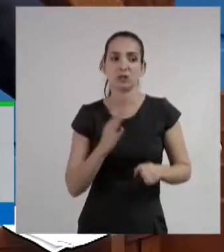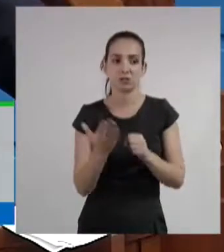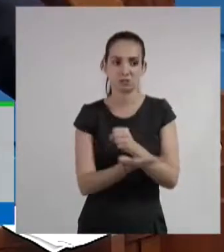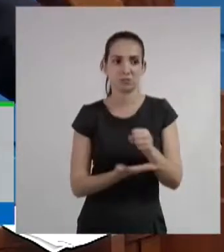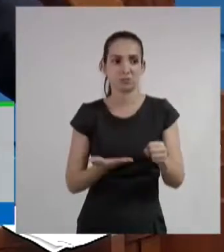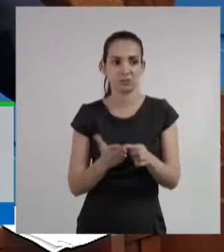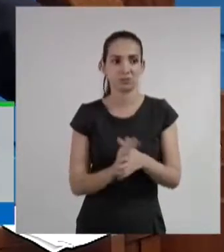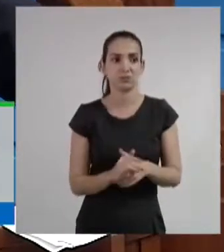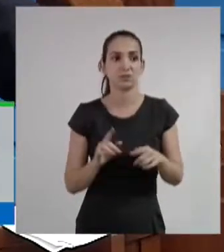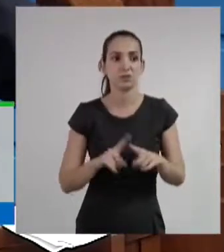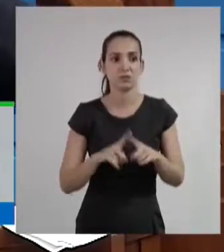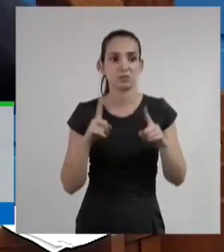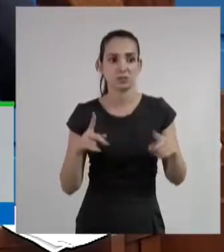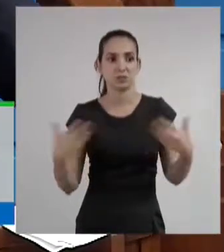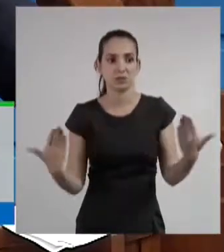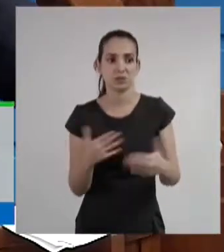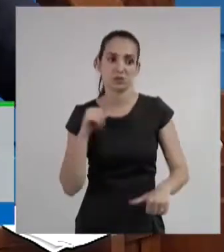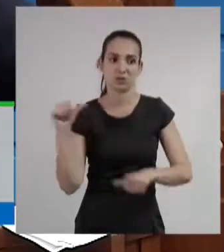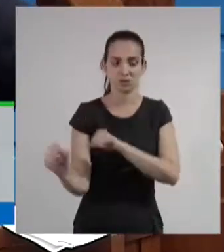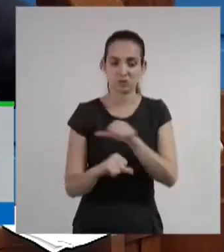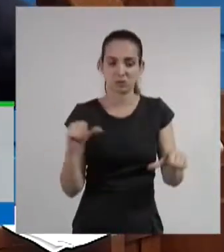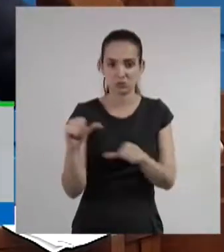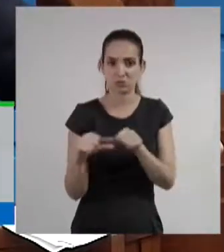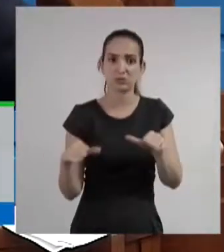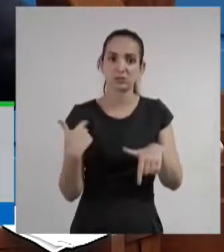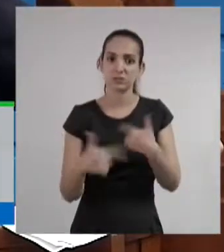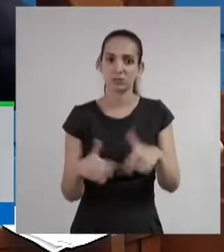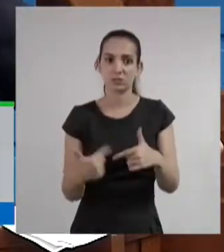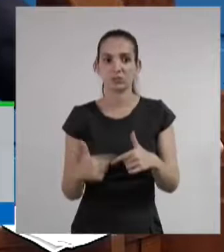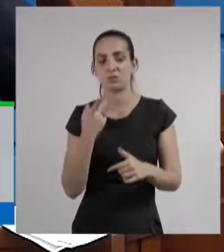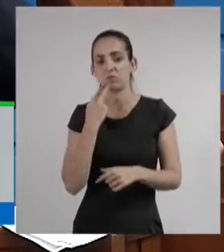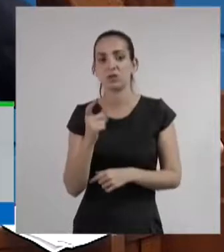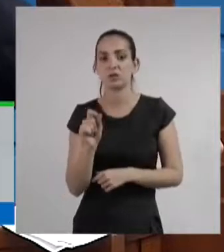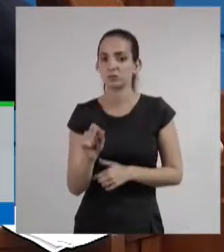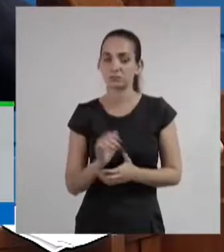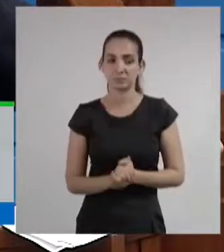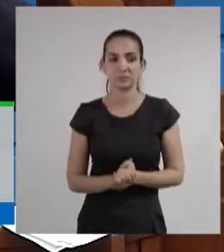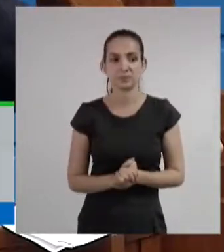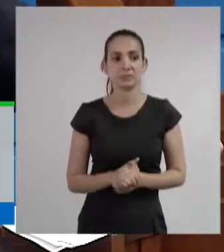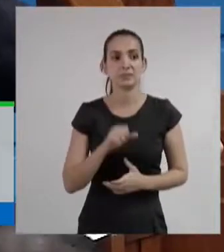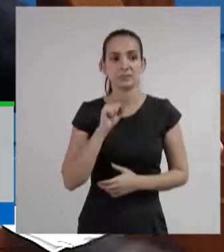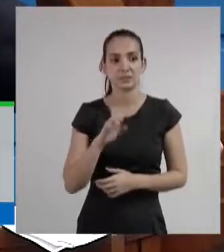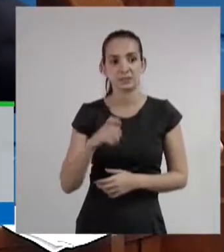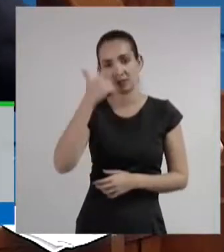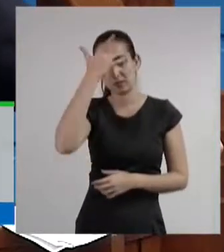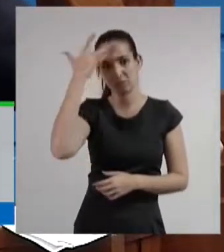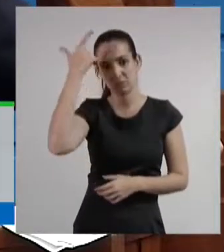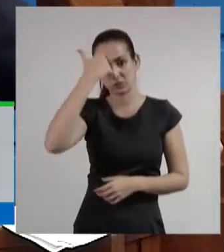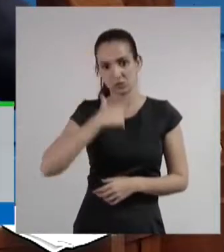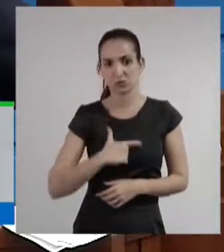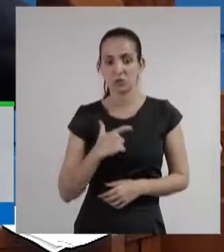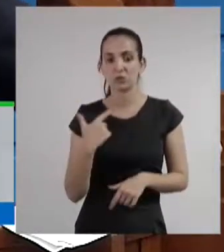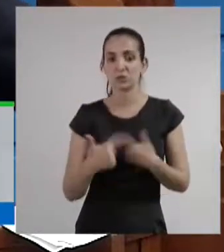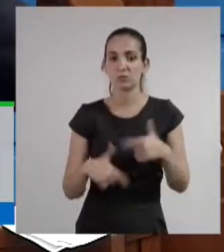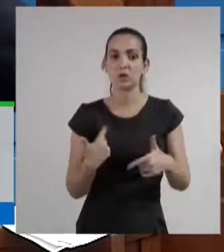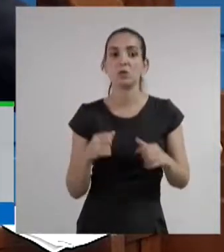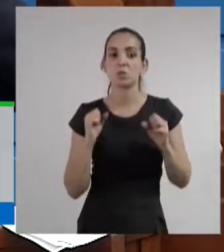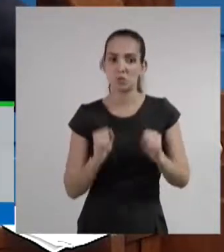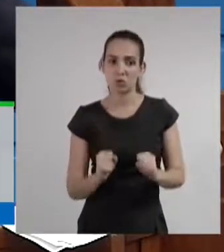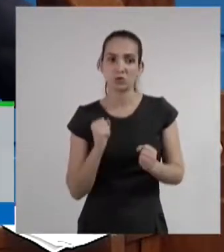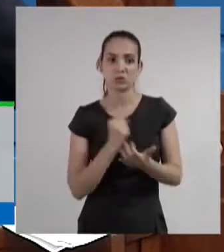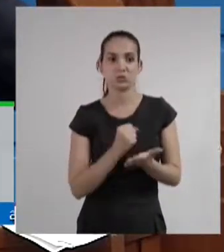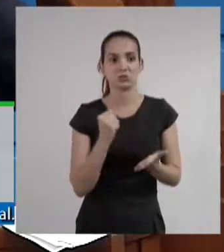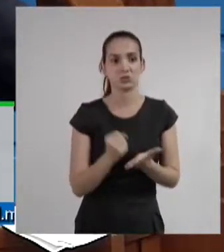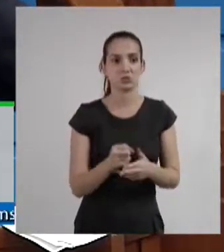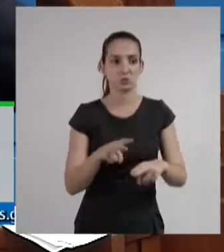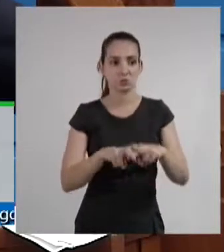mínimo. Mas a reforma trabalhista, ela disse assim, que o trabalhador pode ser contratado